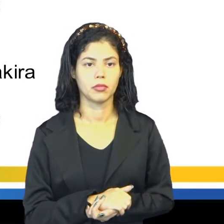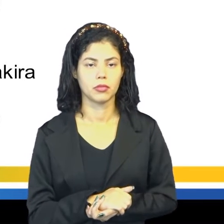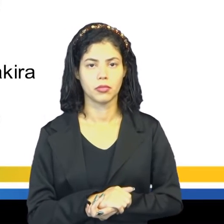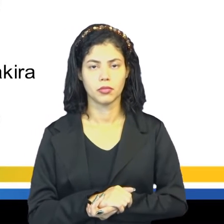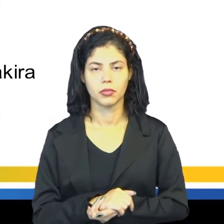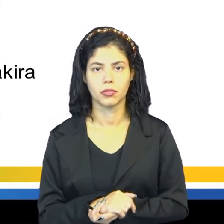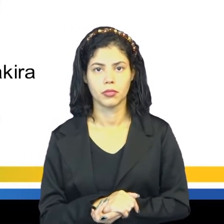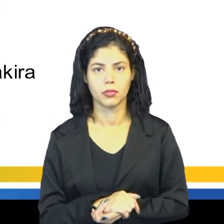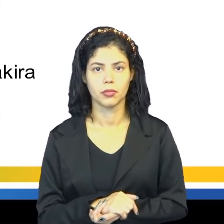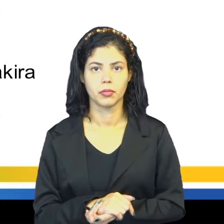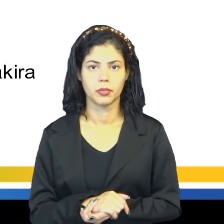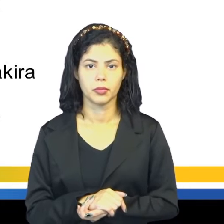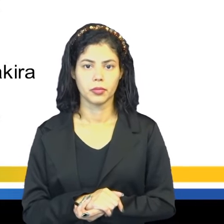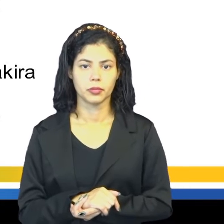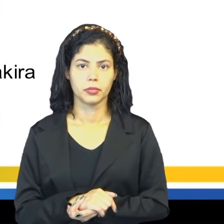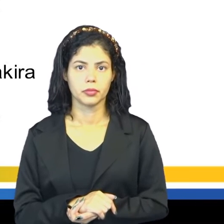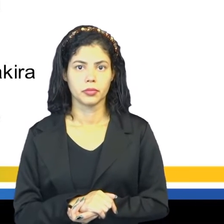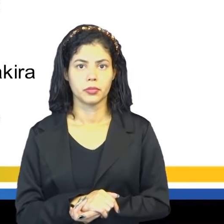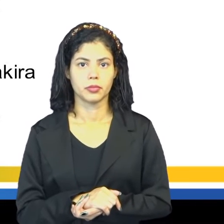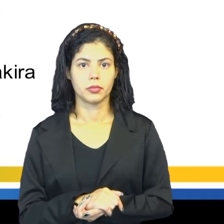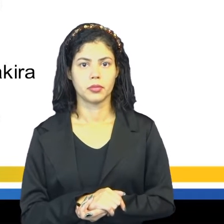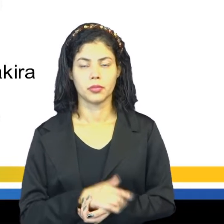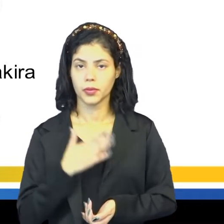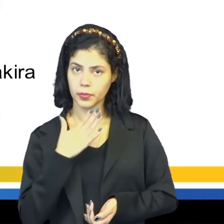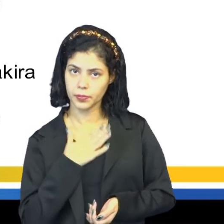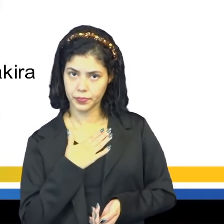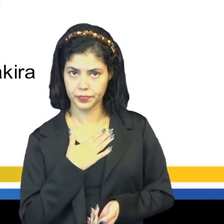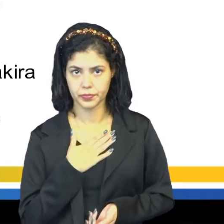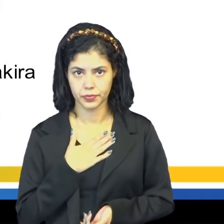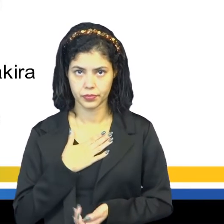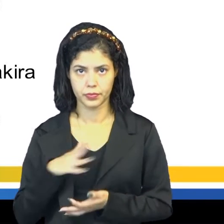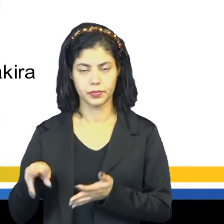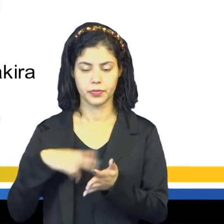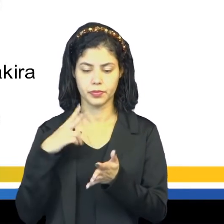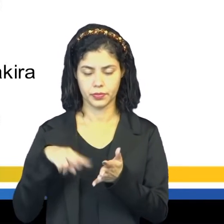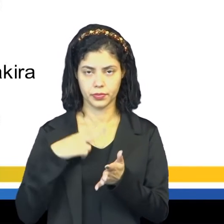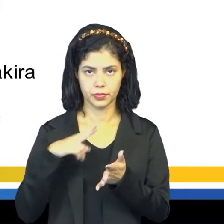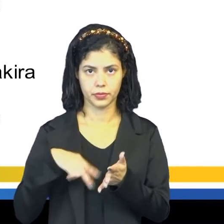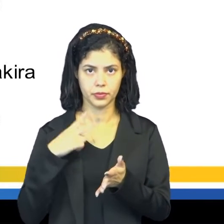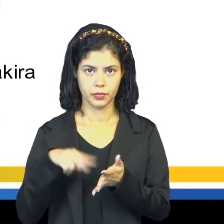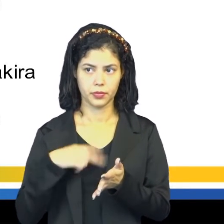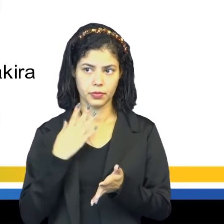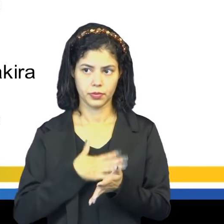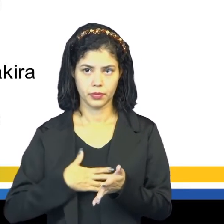My hobbies are dancing. Meus hobbies são dançar,